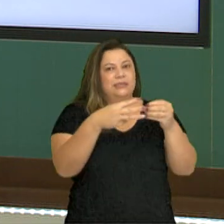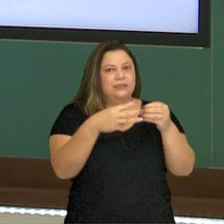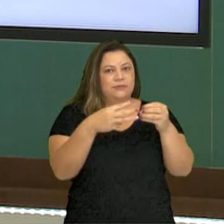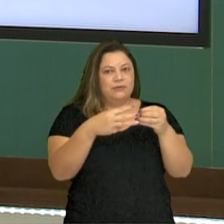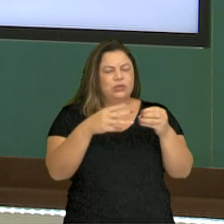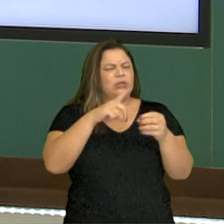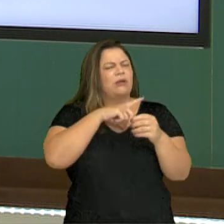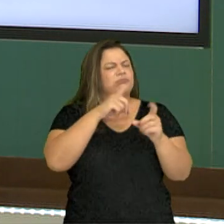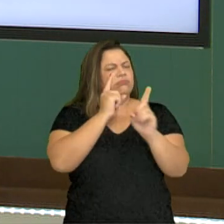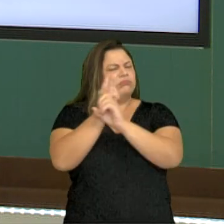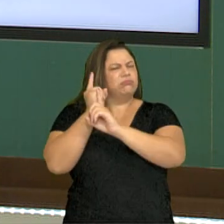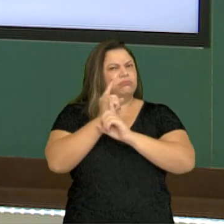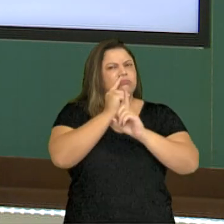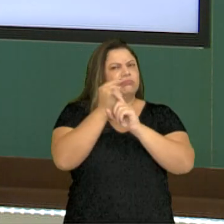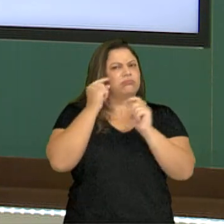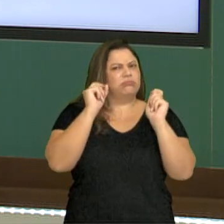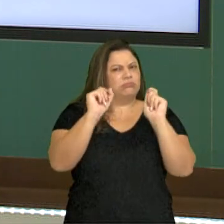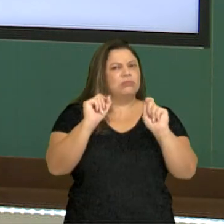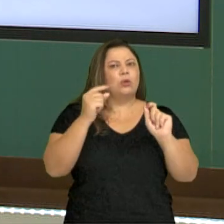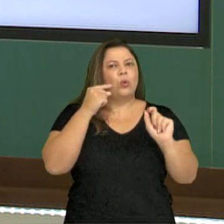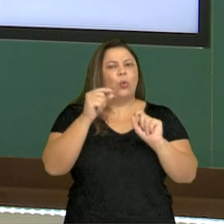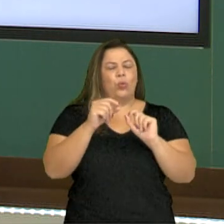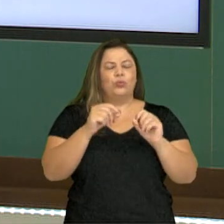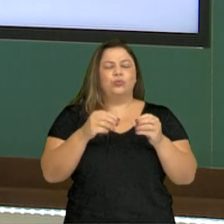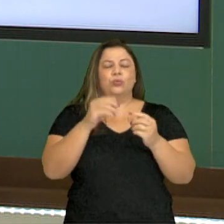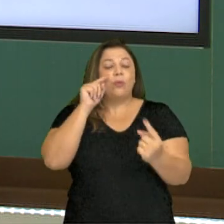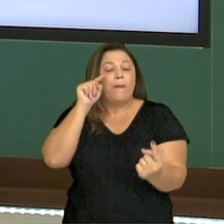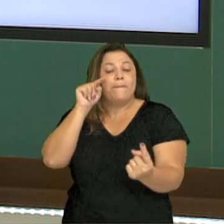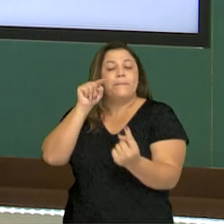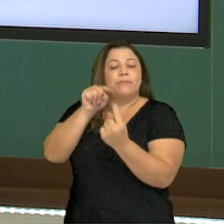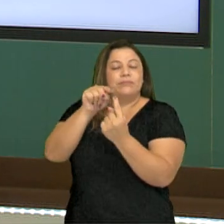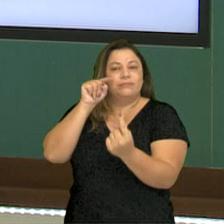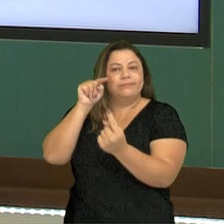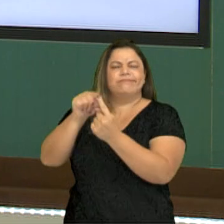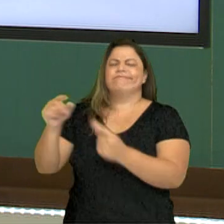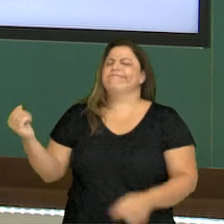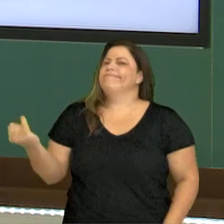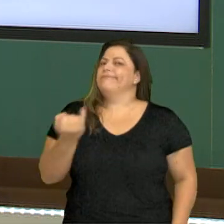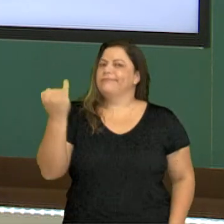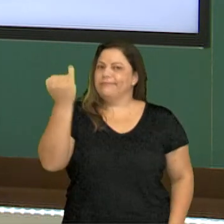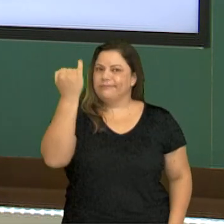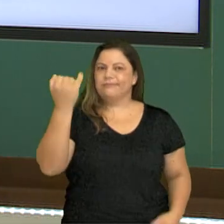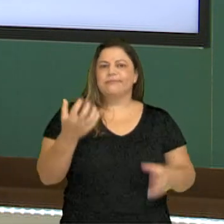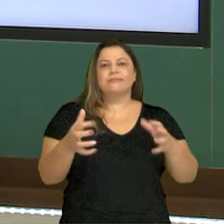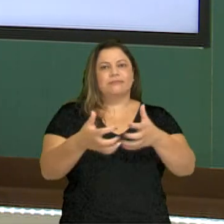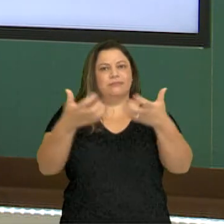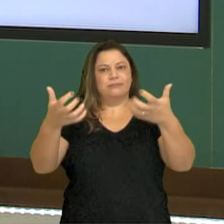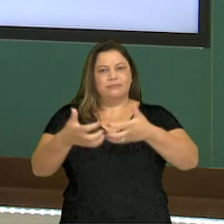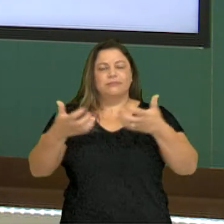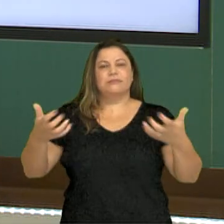encontro essas organelas com funções específicas e muito importantes para a planta.